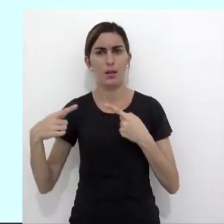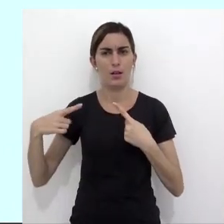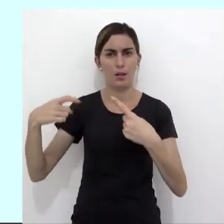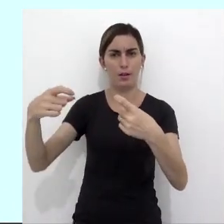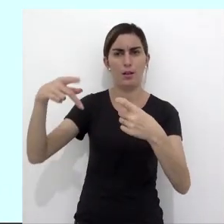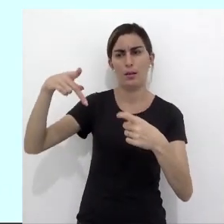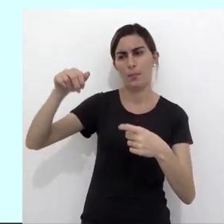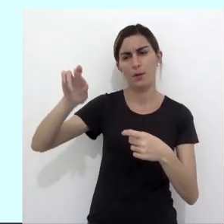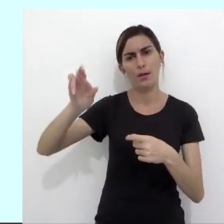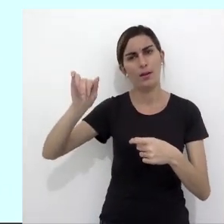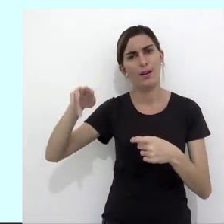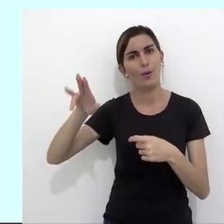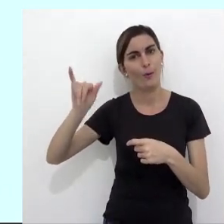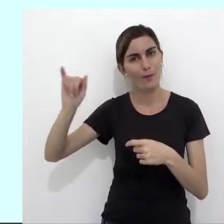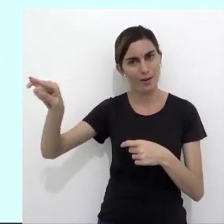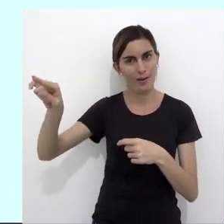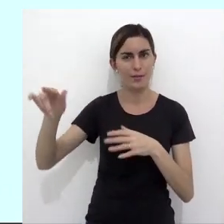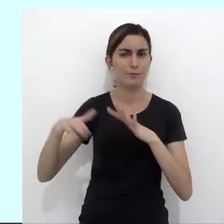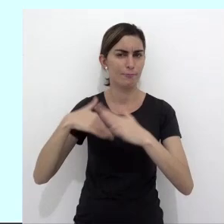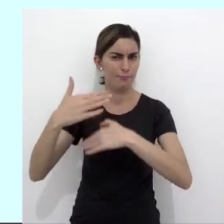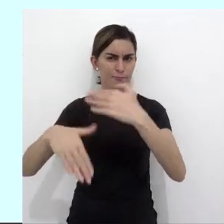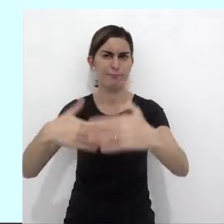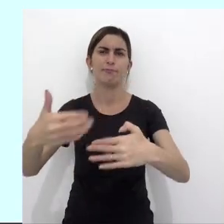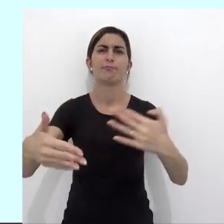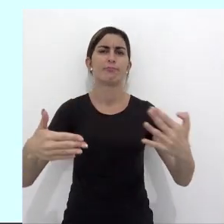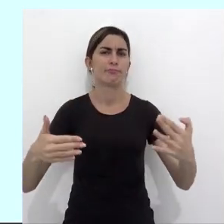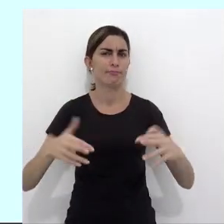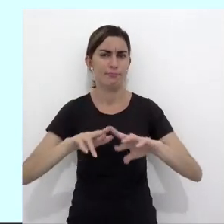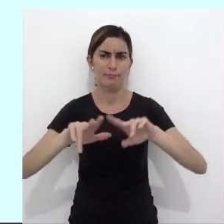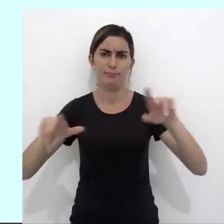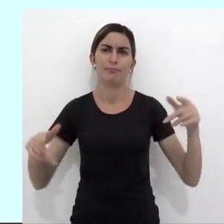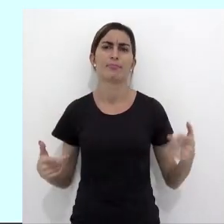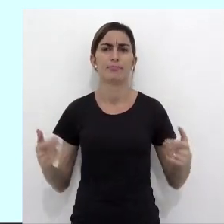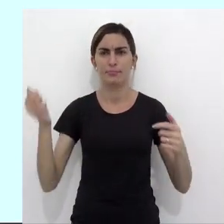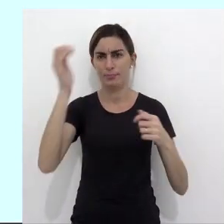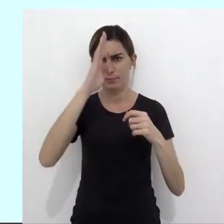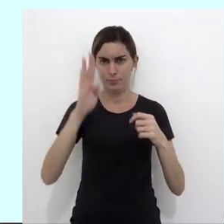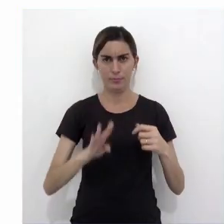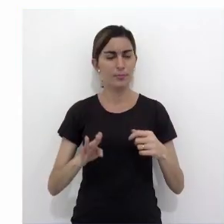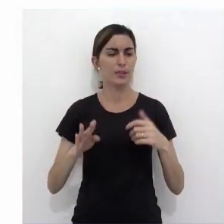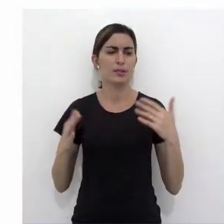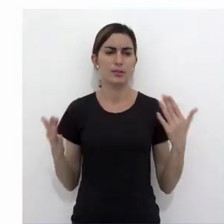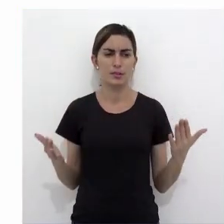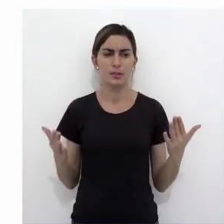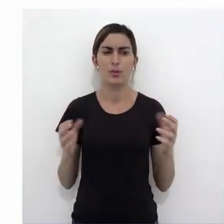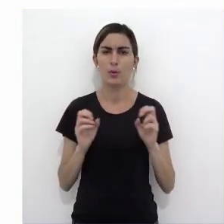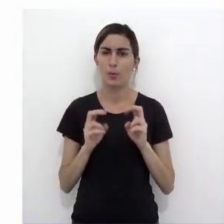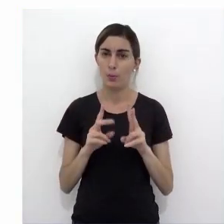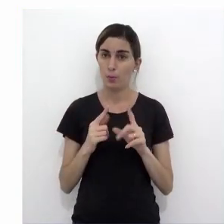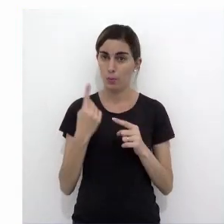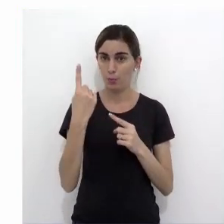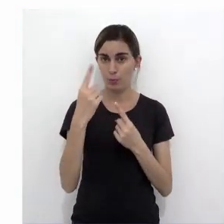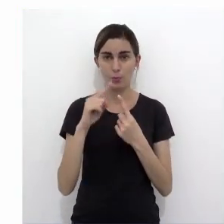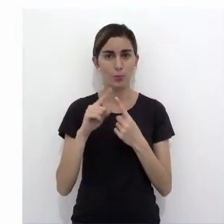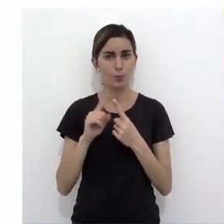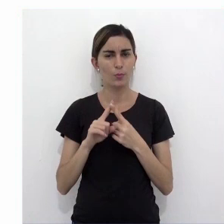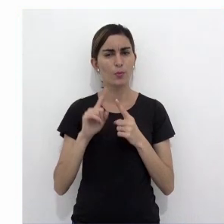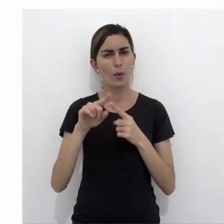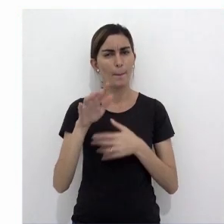trouxe inúmeras consequências para o Brasil nesse período, okay? E um deles foi o